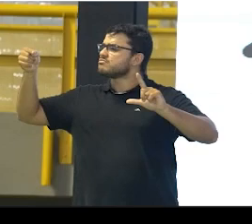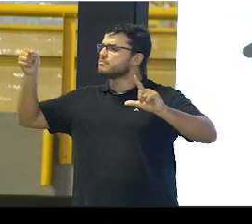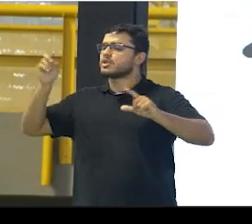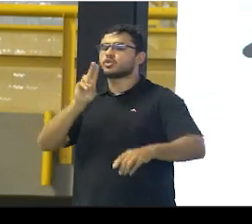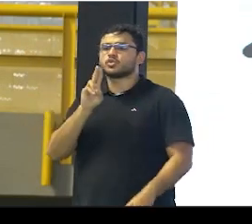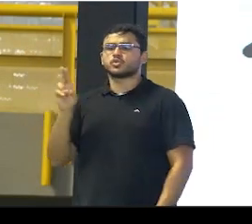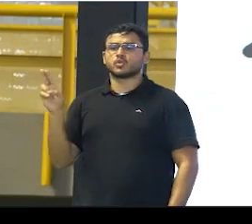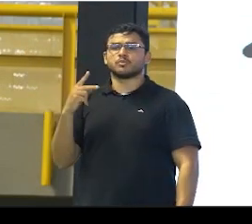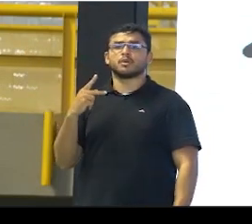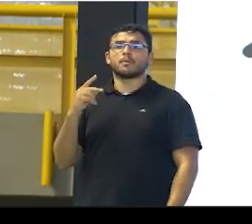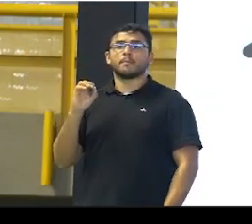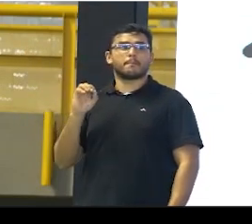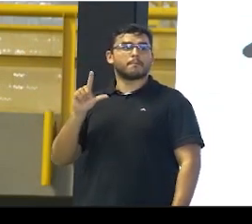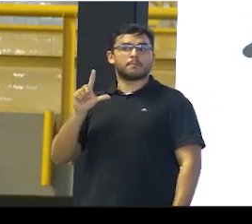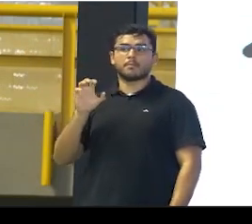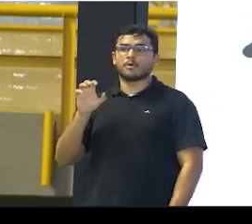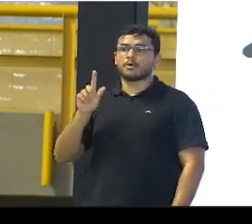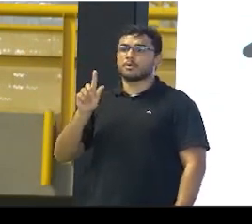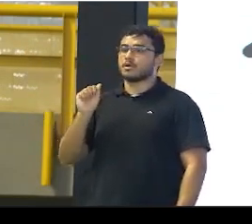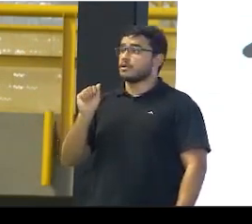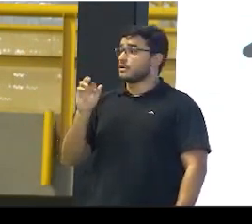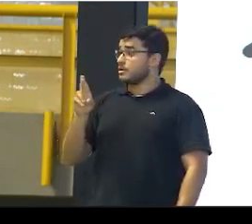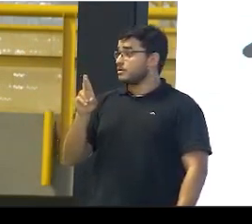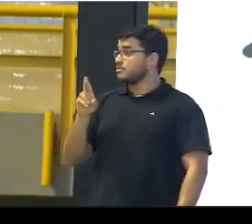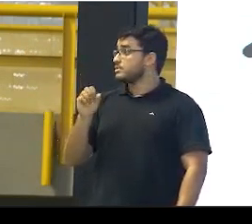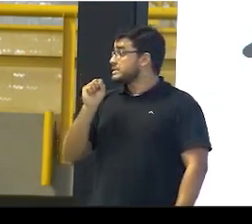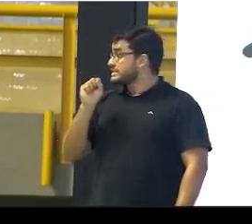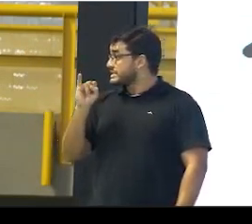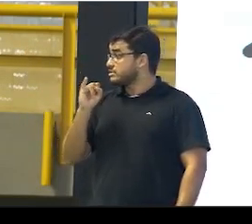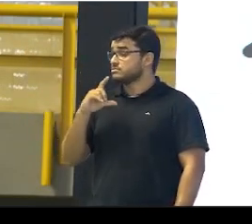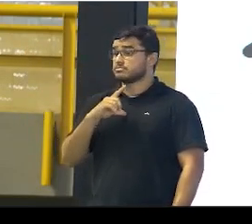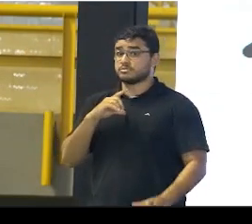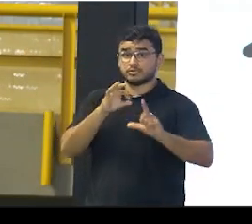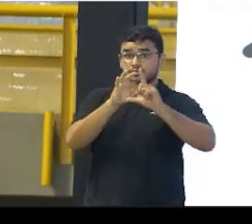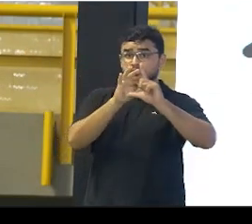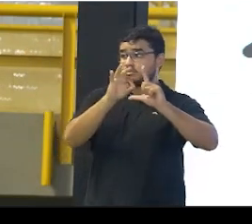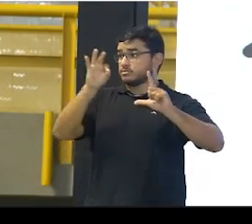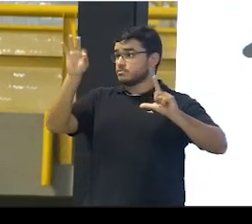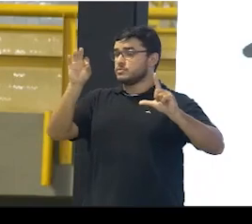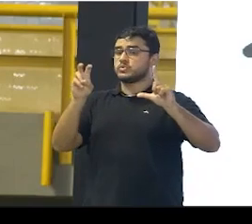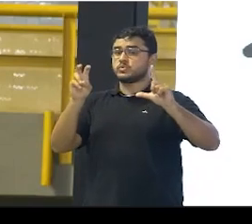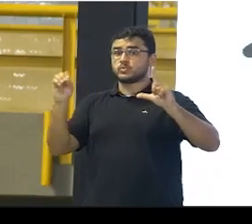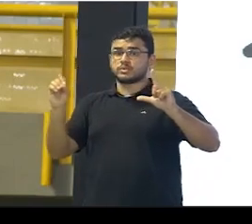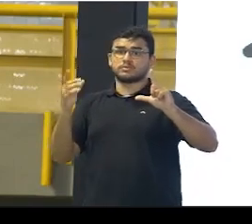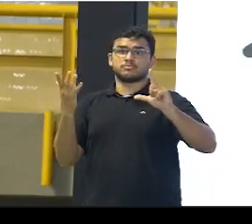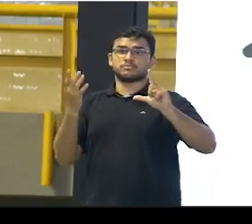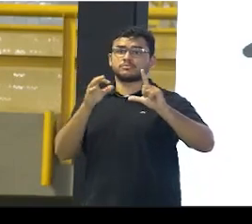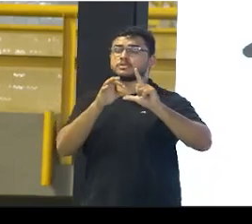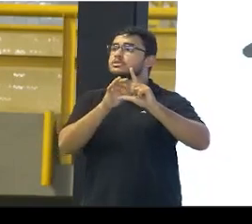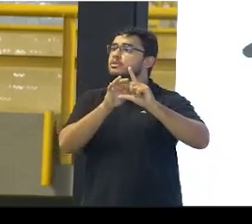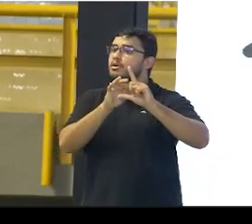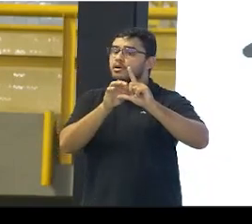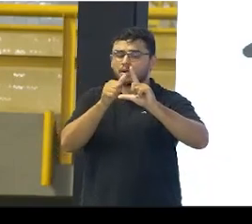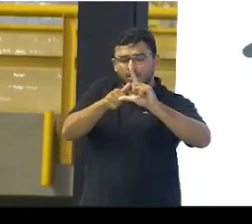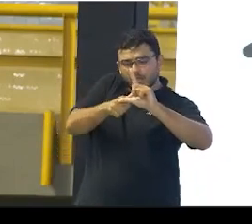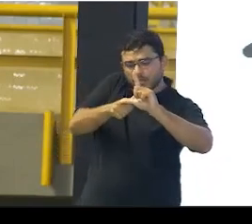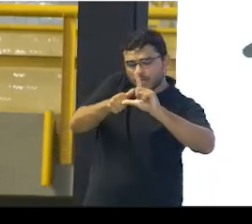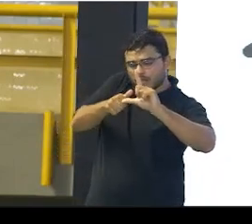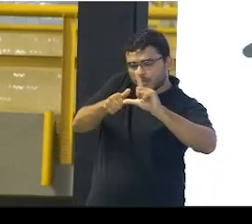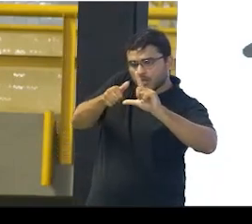polegadas, 50 polegadas, vocês sabem o que significa isso? A polegada é a largura